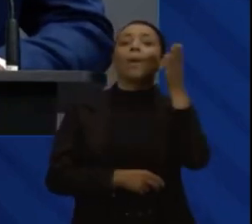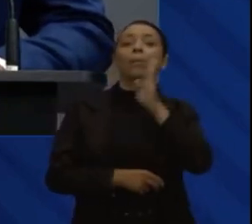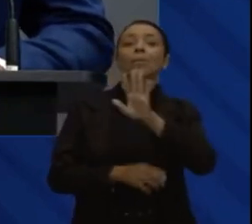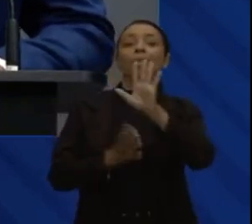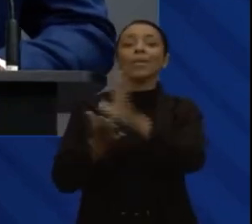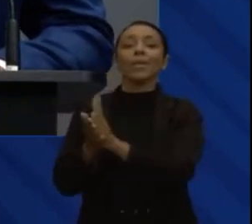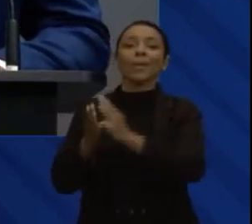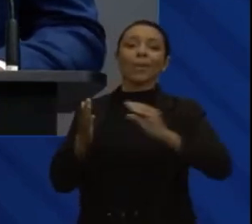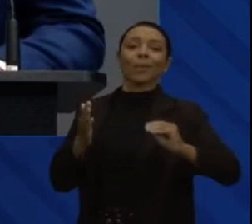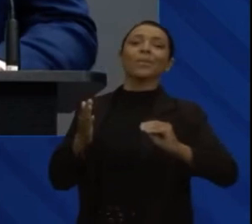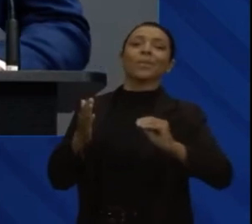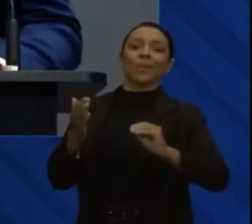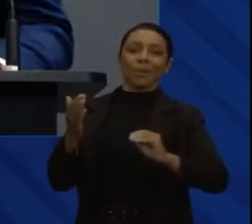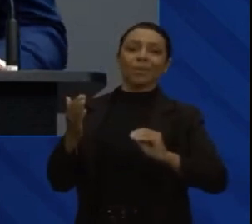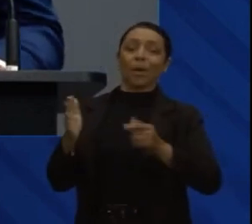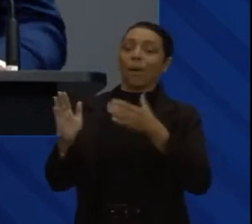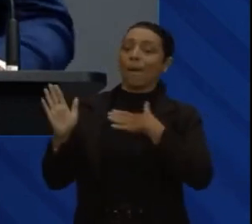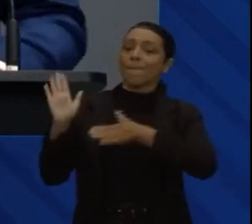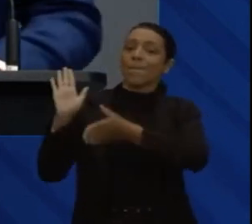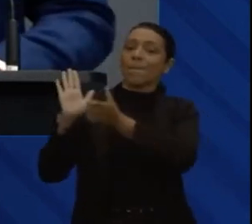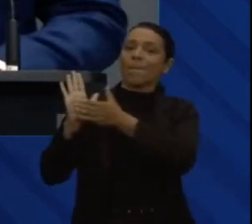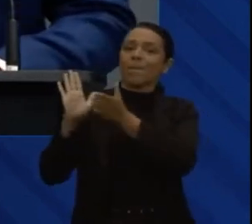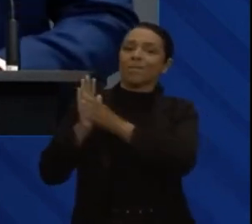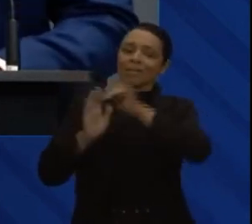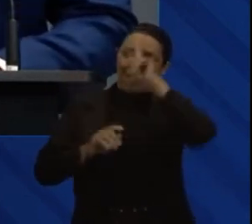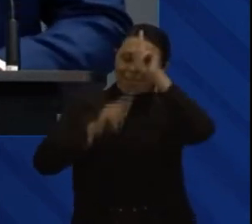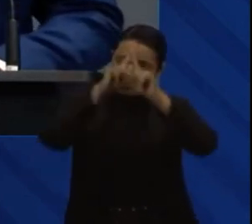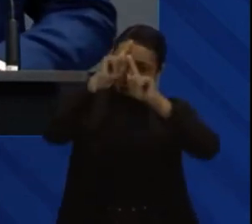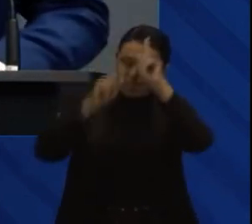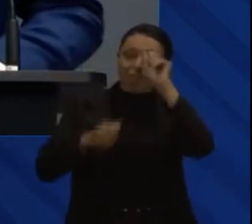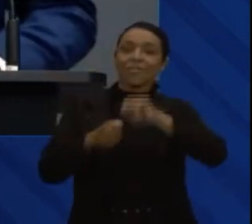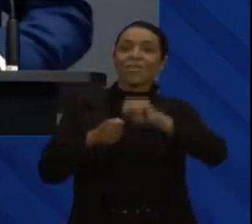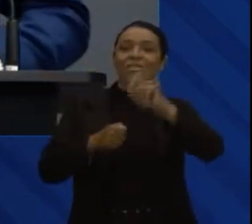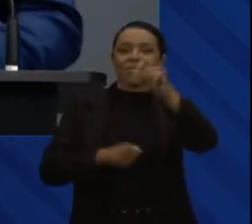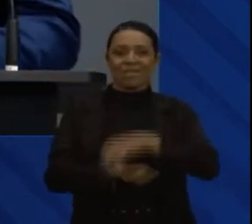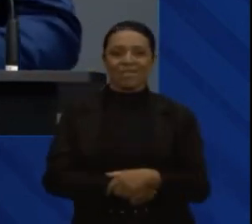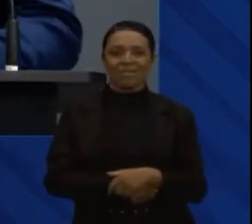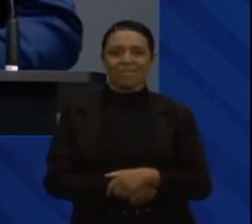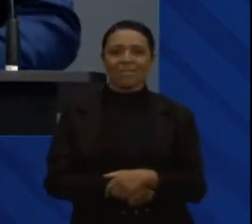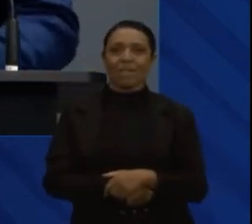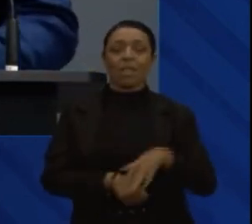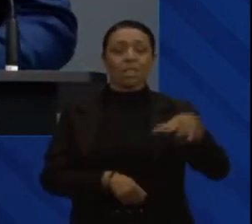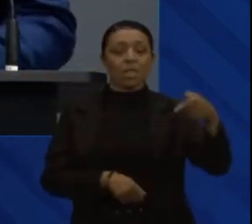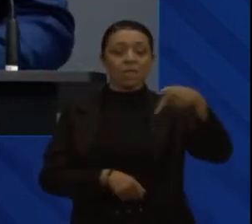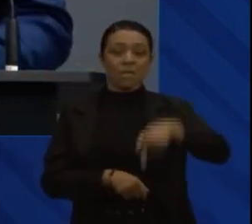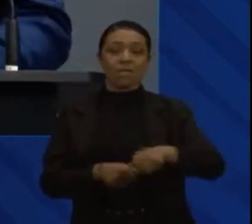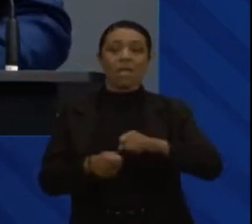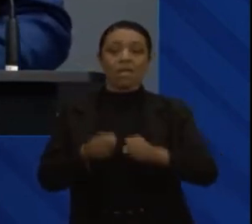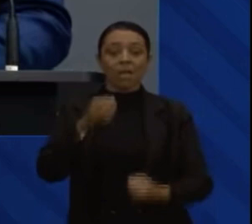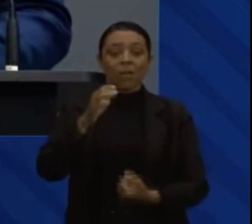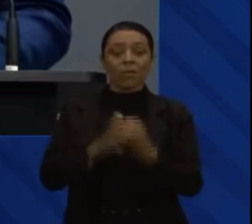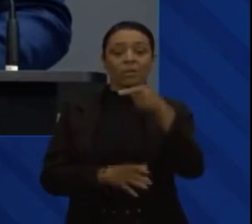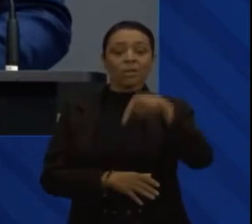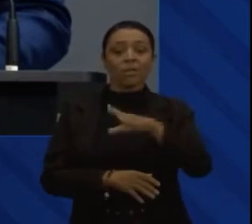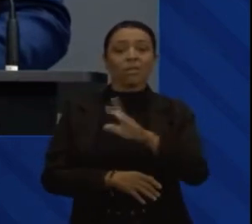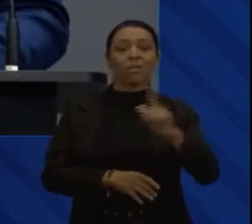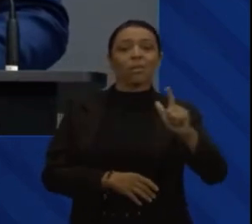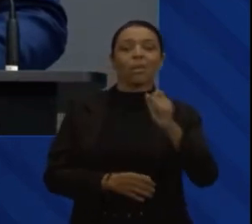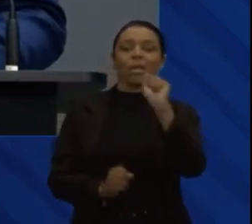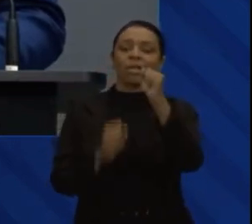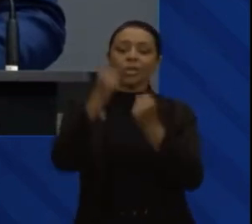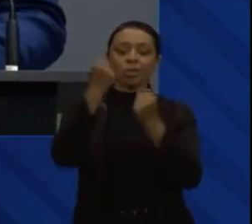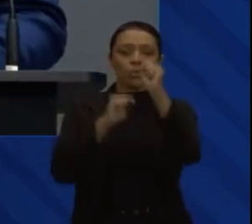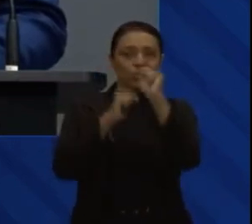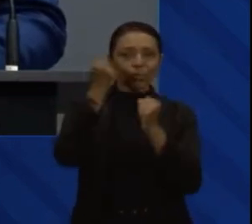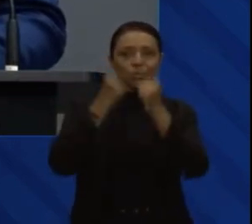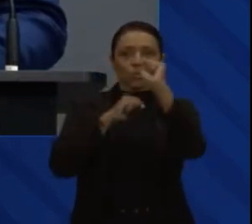de governo a minha ideia de trazer um Porto Seco para cá o Porto Seco nada mais é do que trazer grandes indústrias paraa nossa